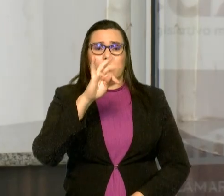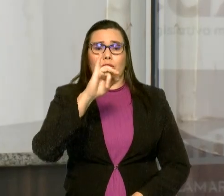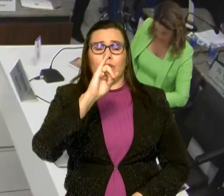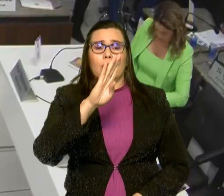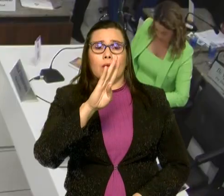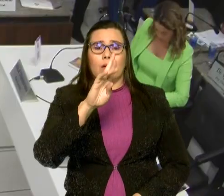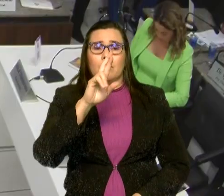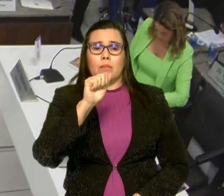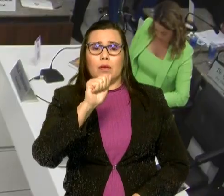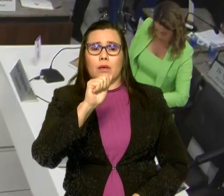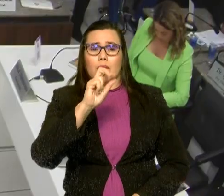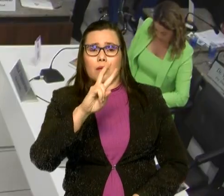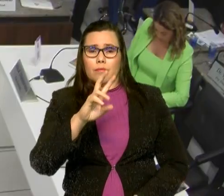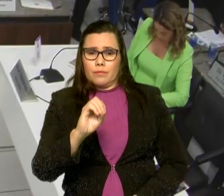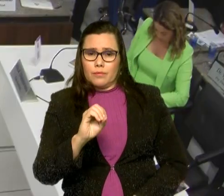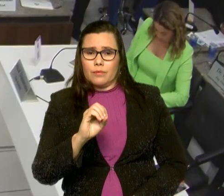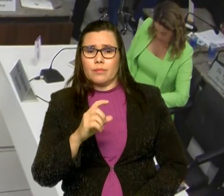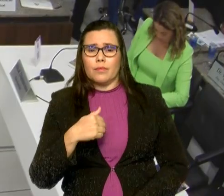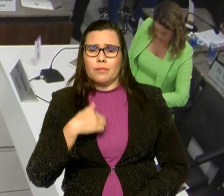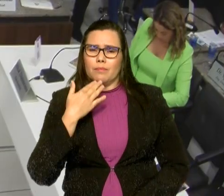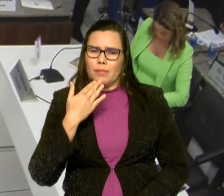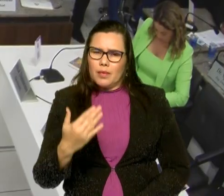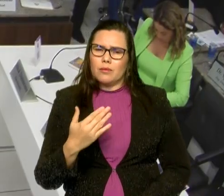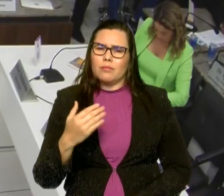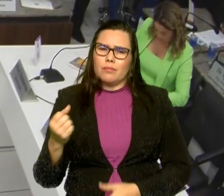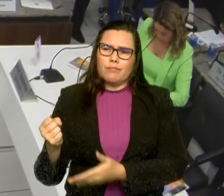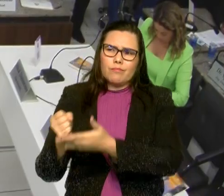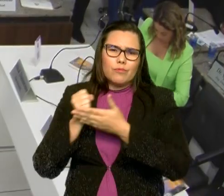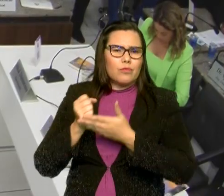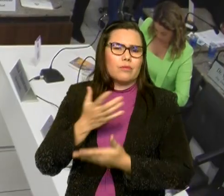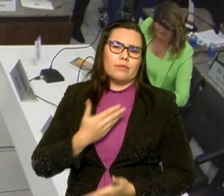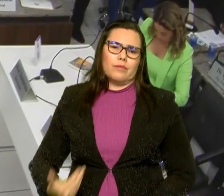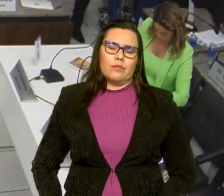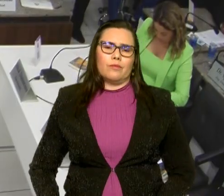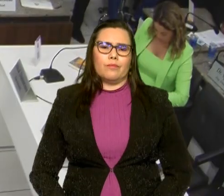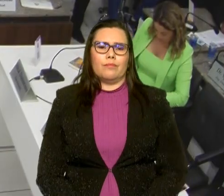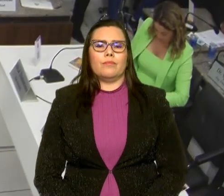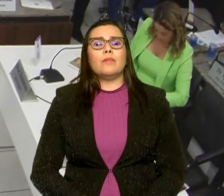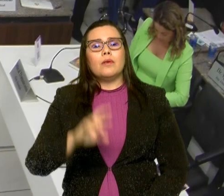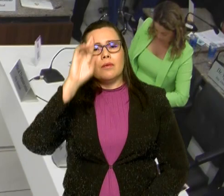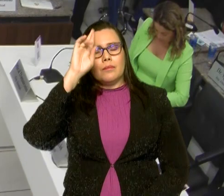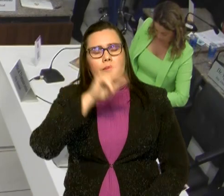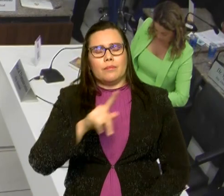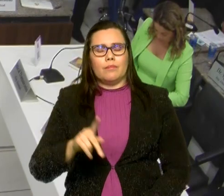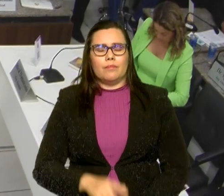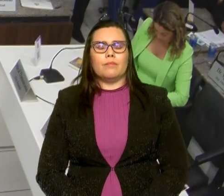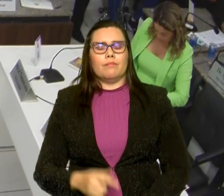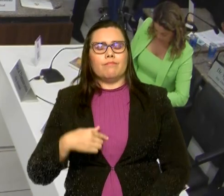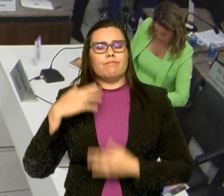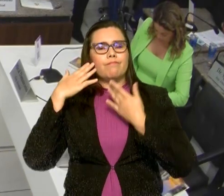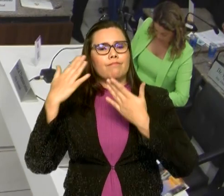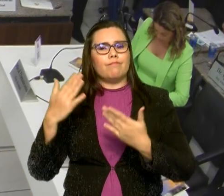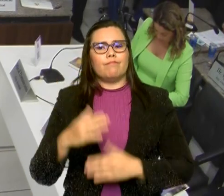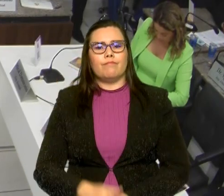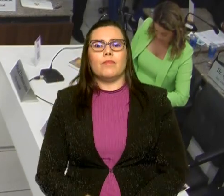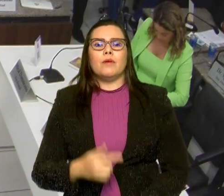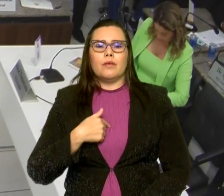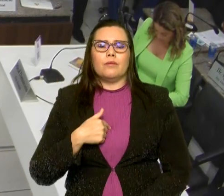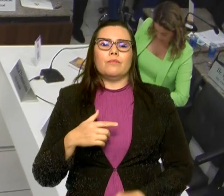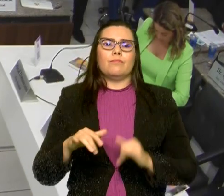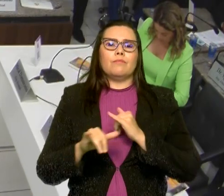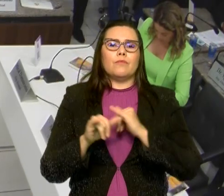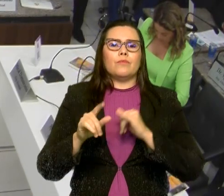Presidente, uma fala ao deputado Carlos Lula, mas eu quero fazer uma pausa para